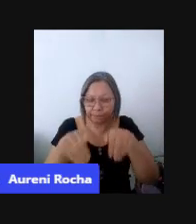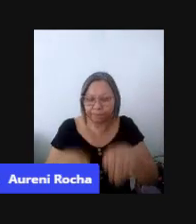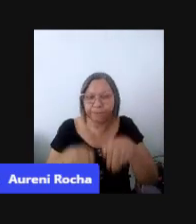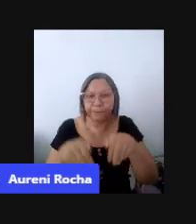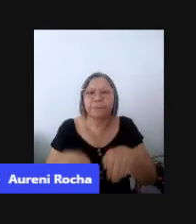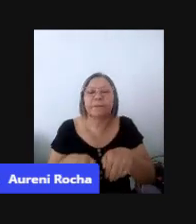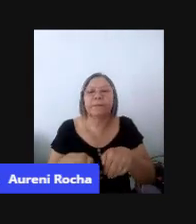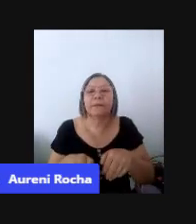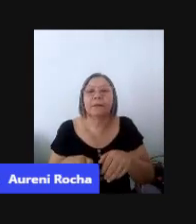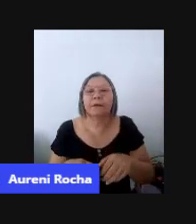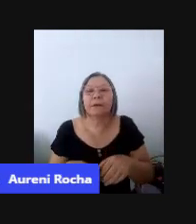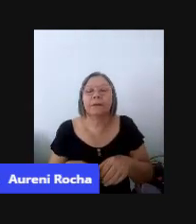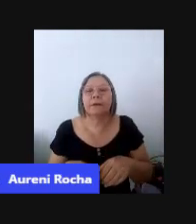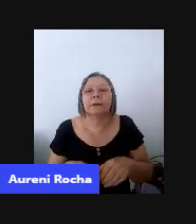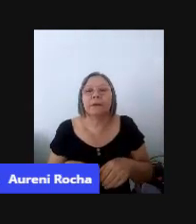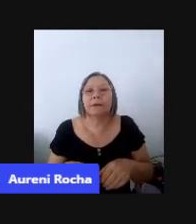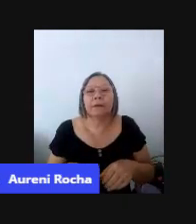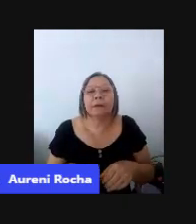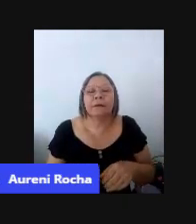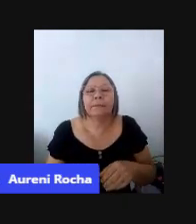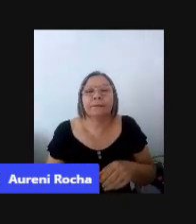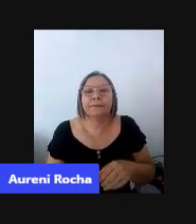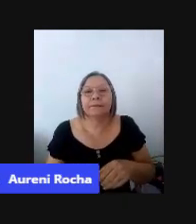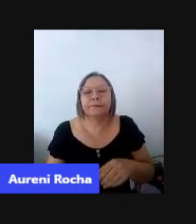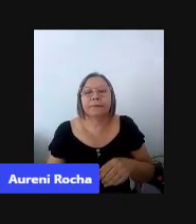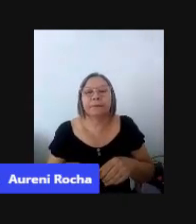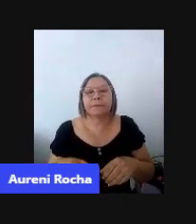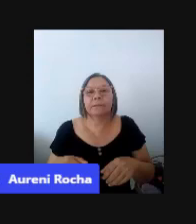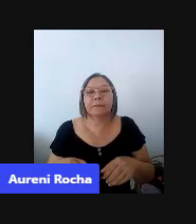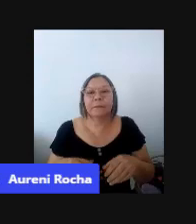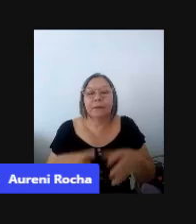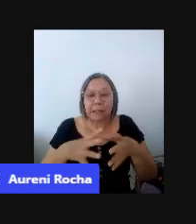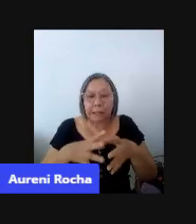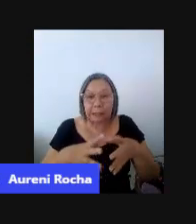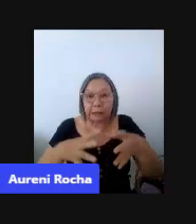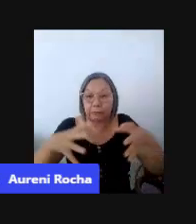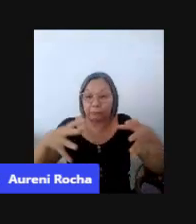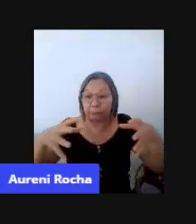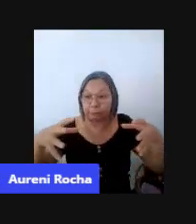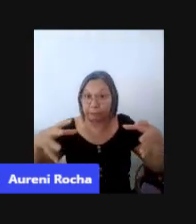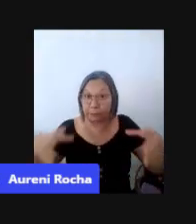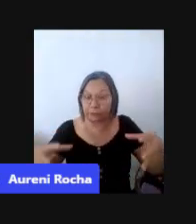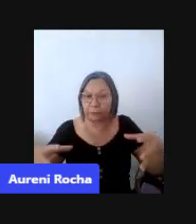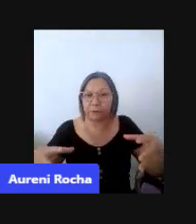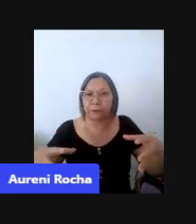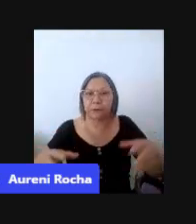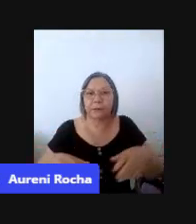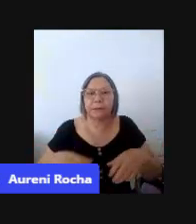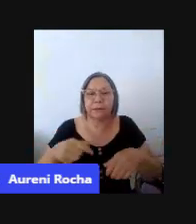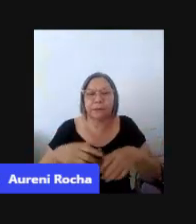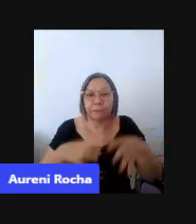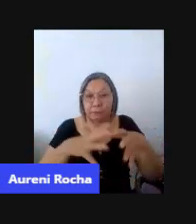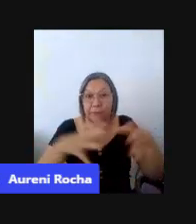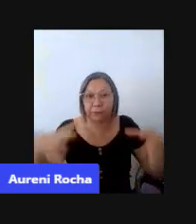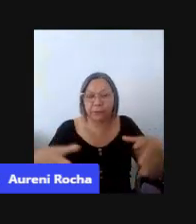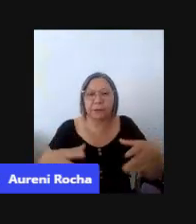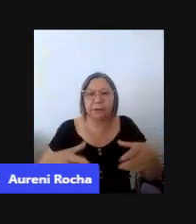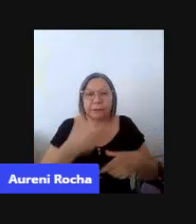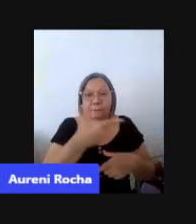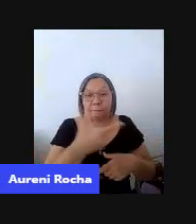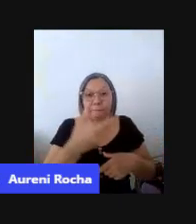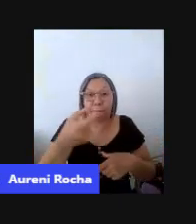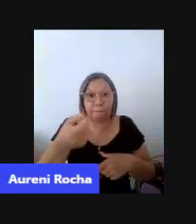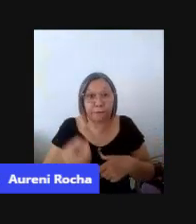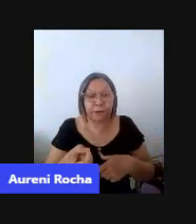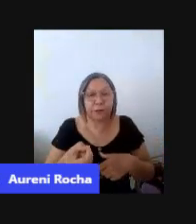maximus, é a maior das 20 espécies de tatu. Da ponta do nariz até a ponta